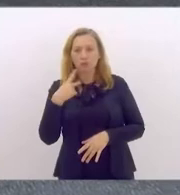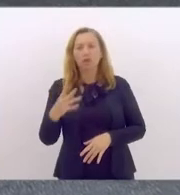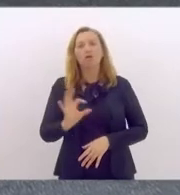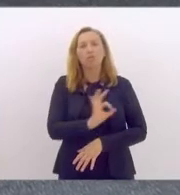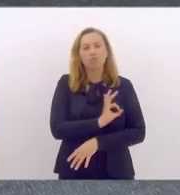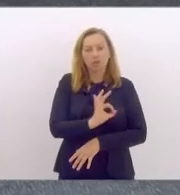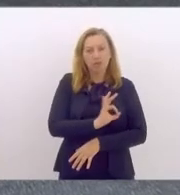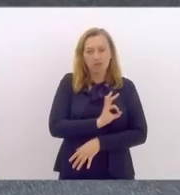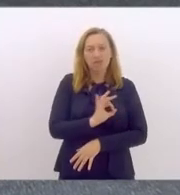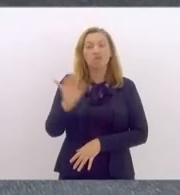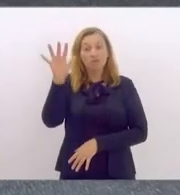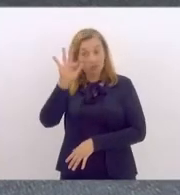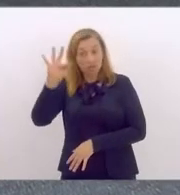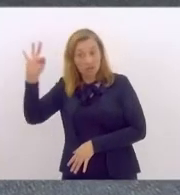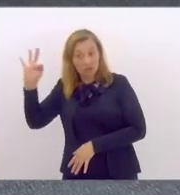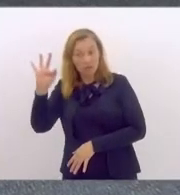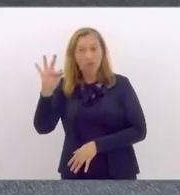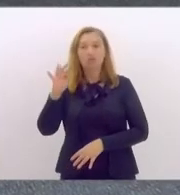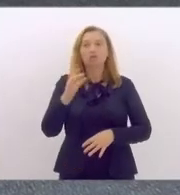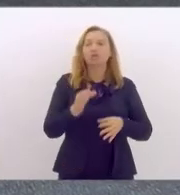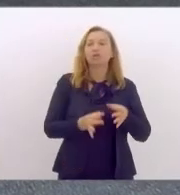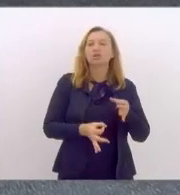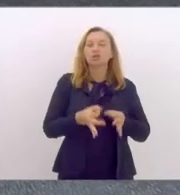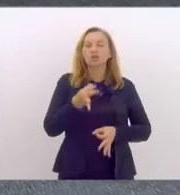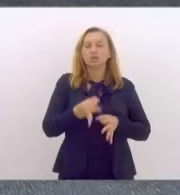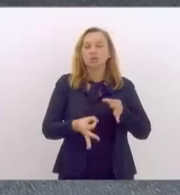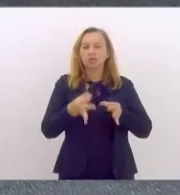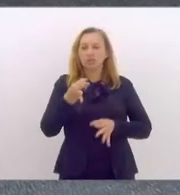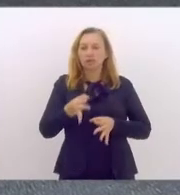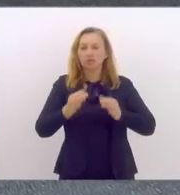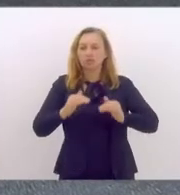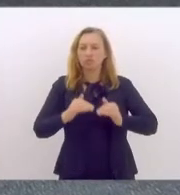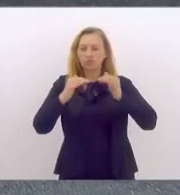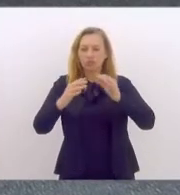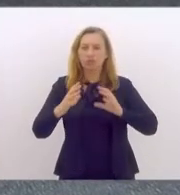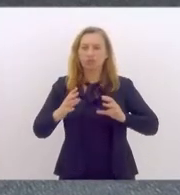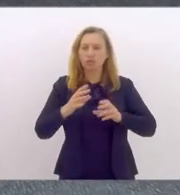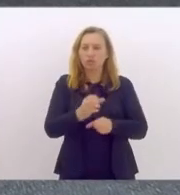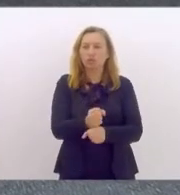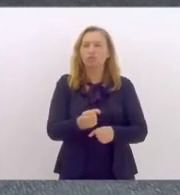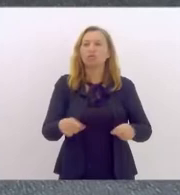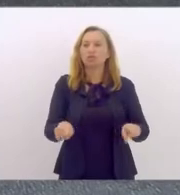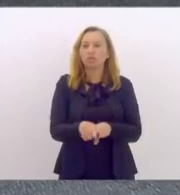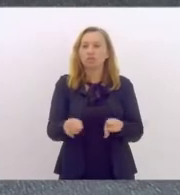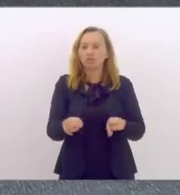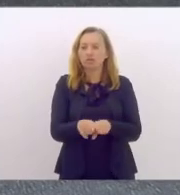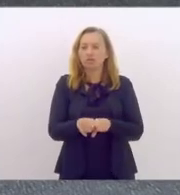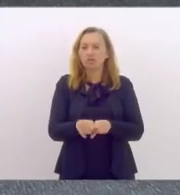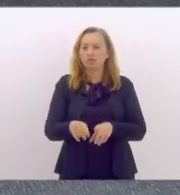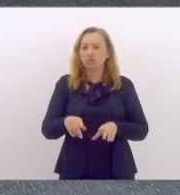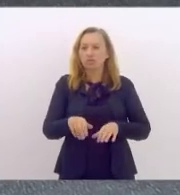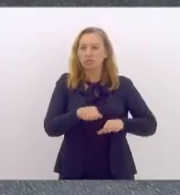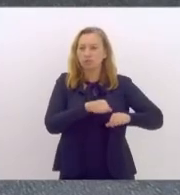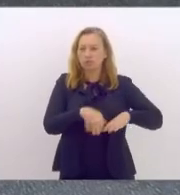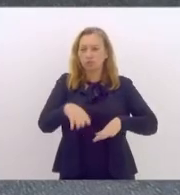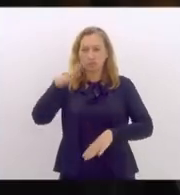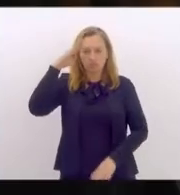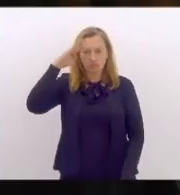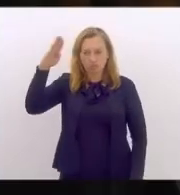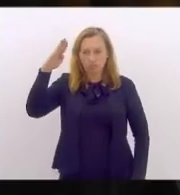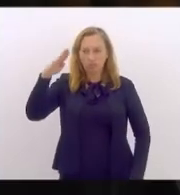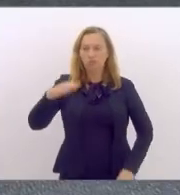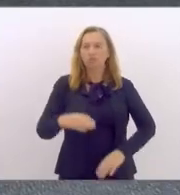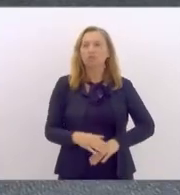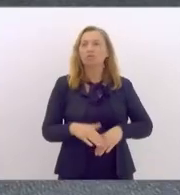Federal o Tribunal de Contas da União até mesmo para as forças armadas Muito obrigado